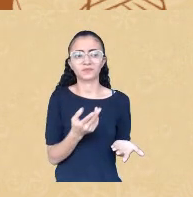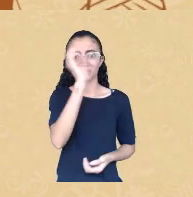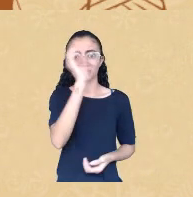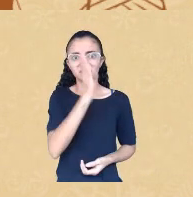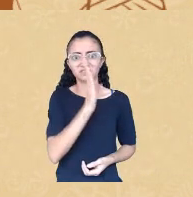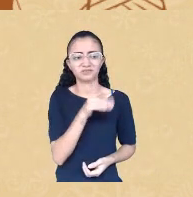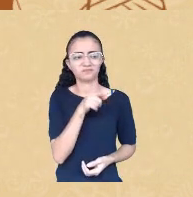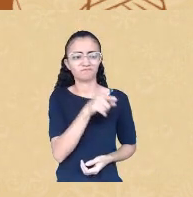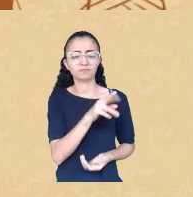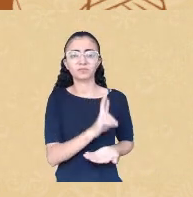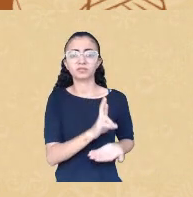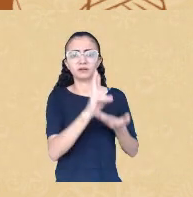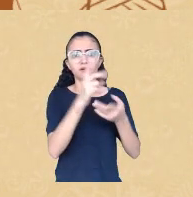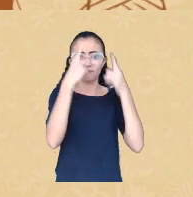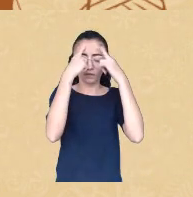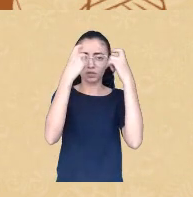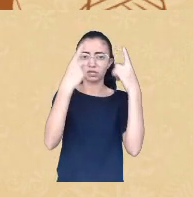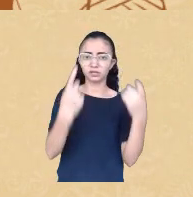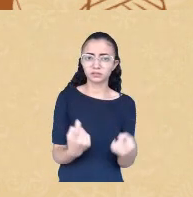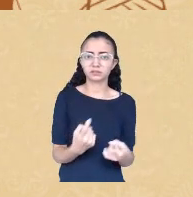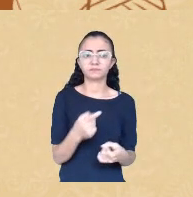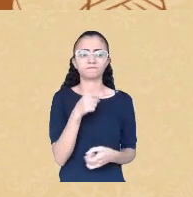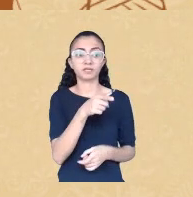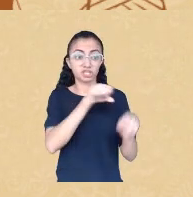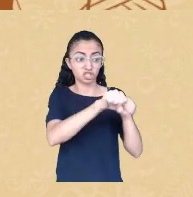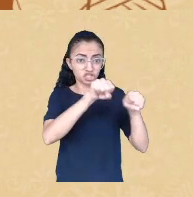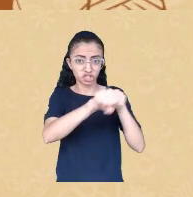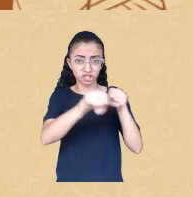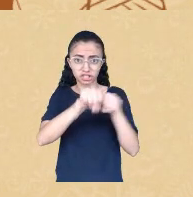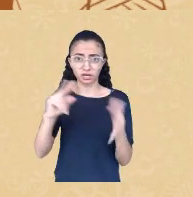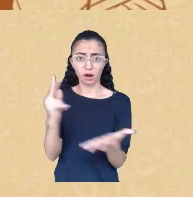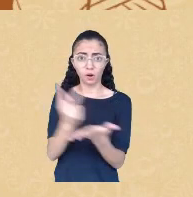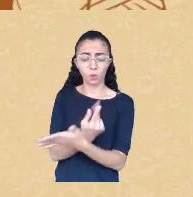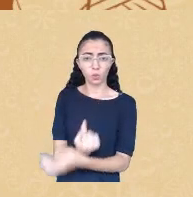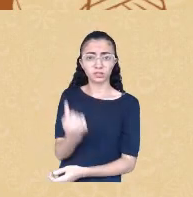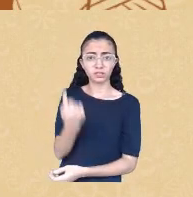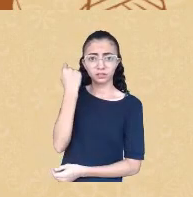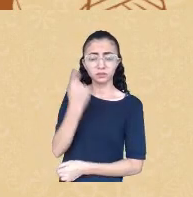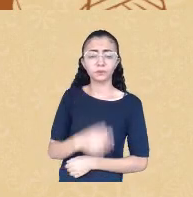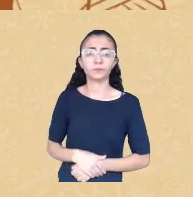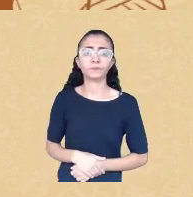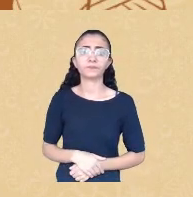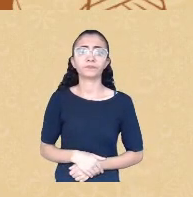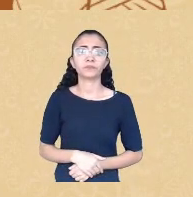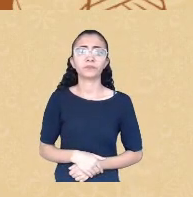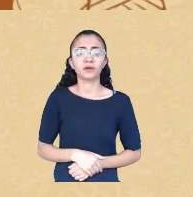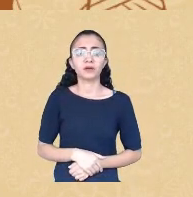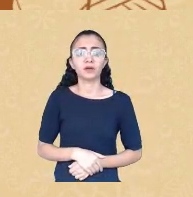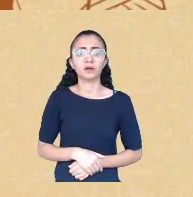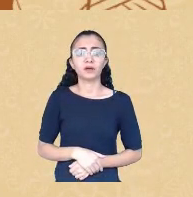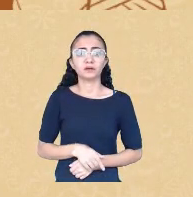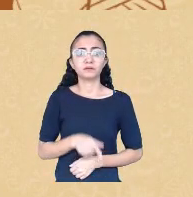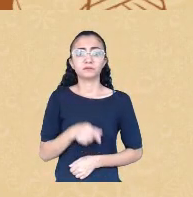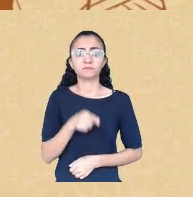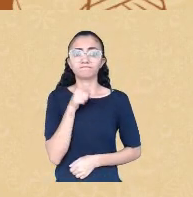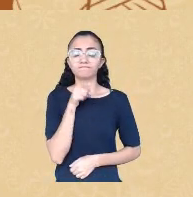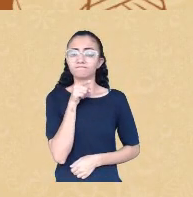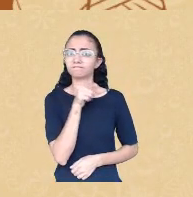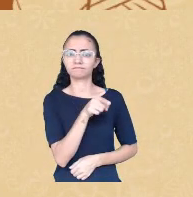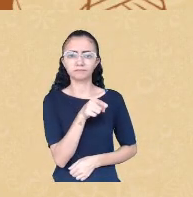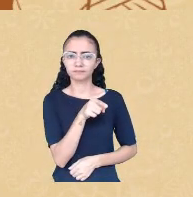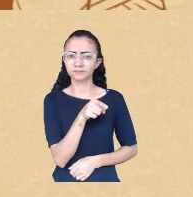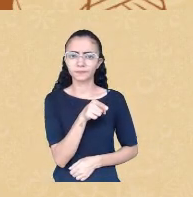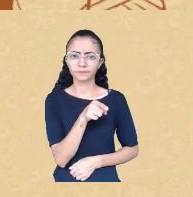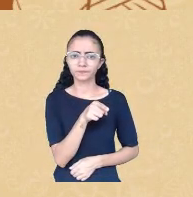ela chegou a ser, pela Assembleia Legislativa do Mato Grosso, alvo de uma moção